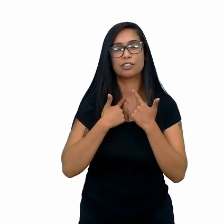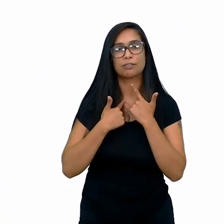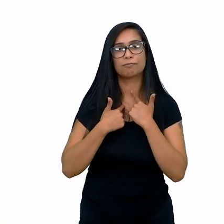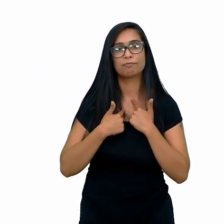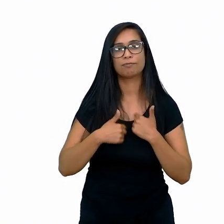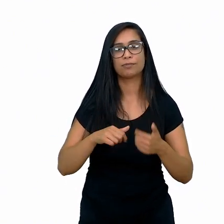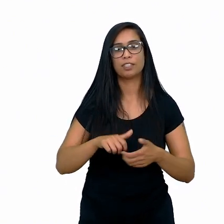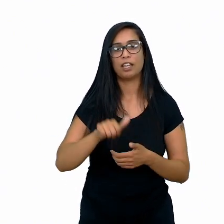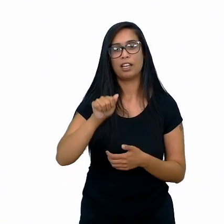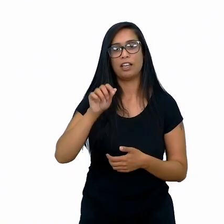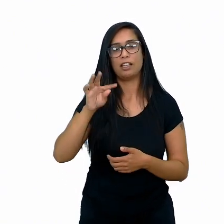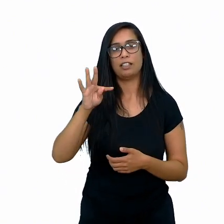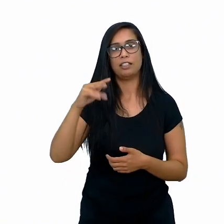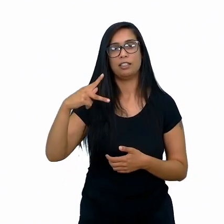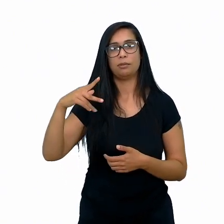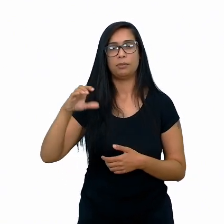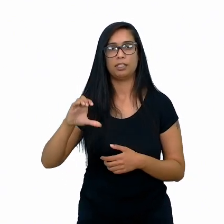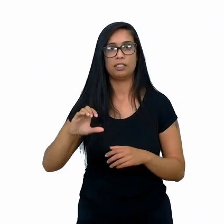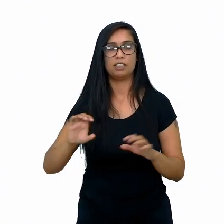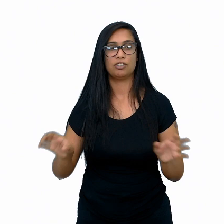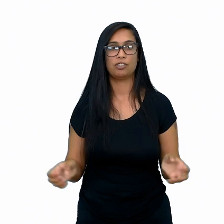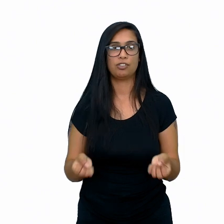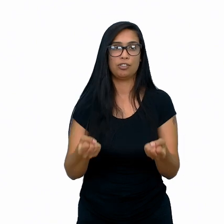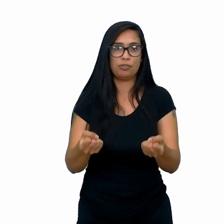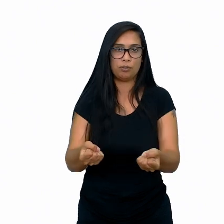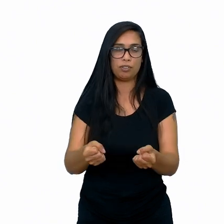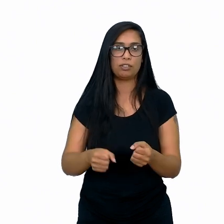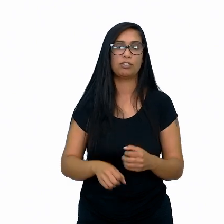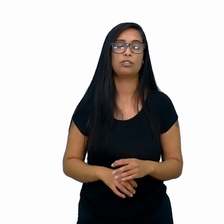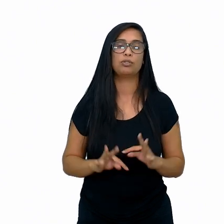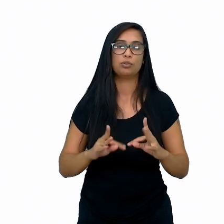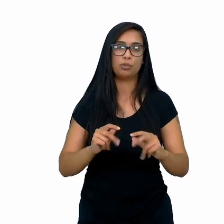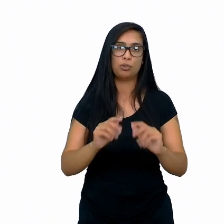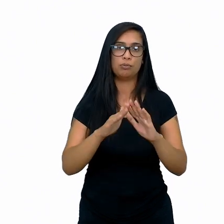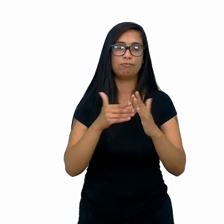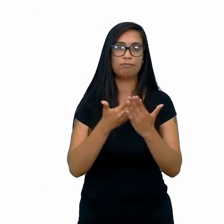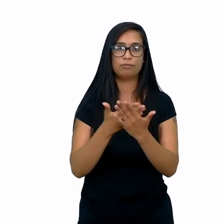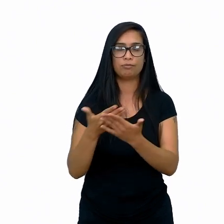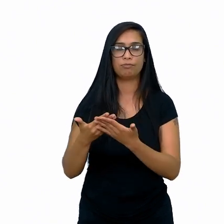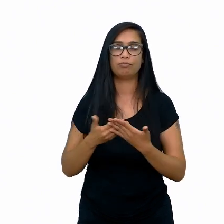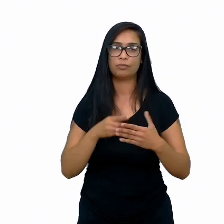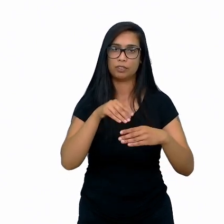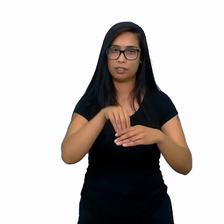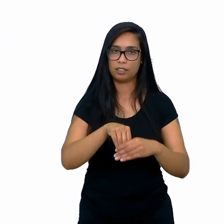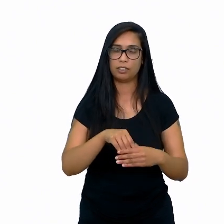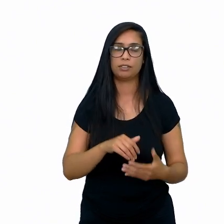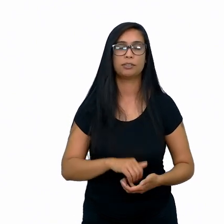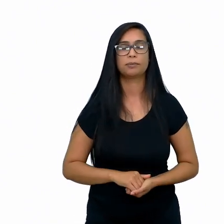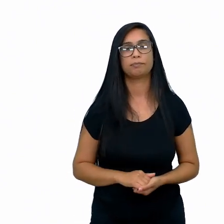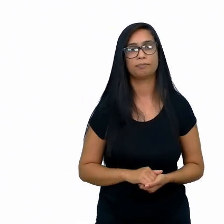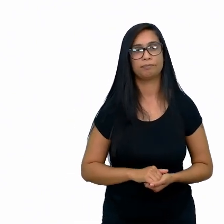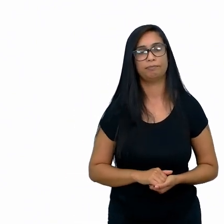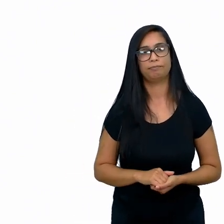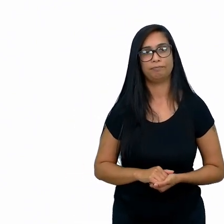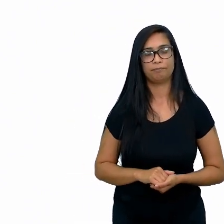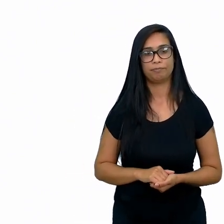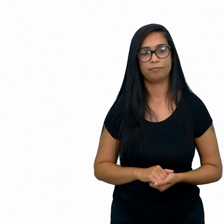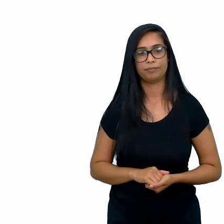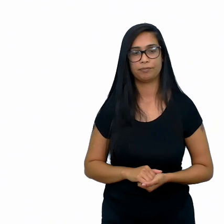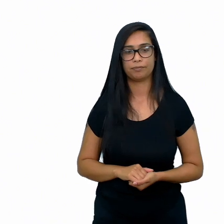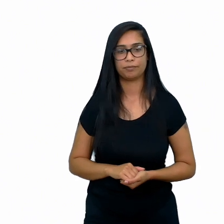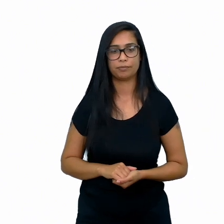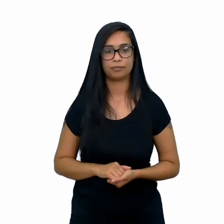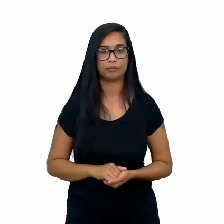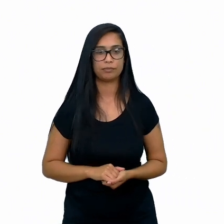excelente ATPC de desdobramento nas unidades escolares. Bom, e agora a gente parte